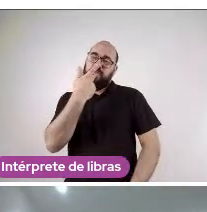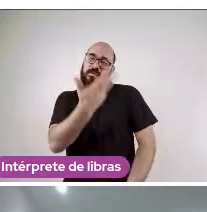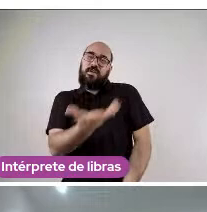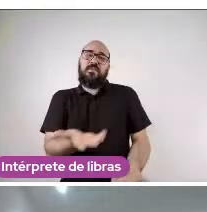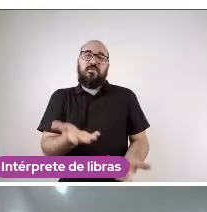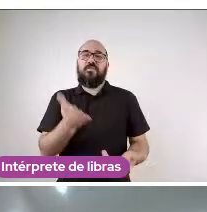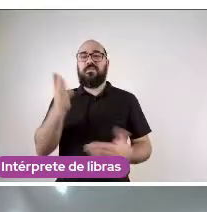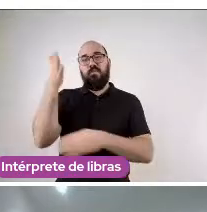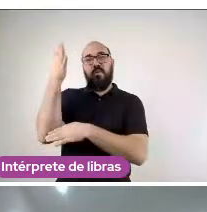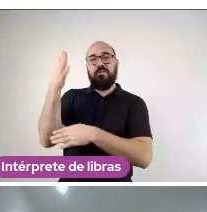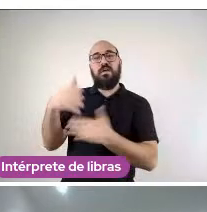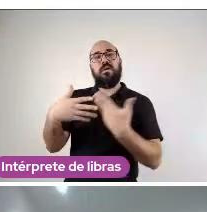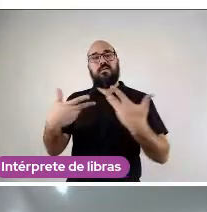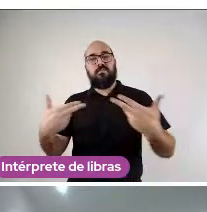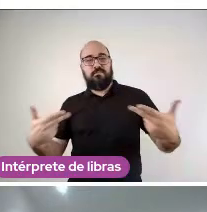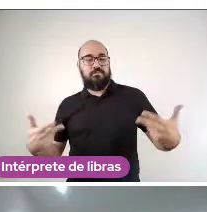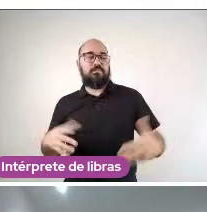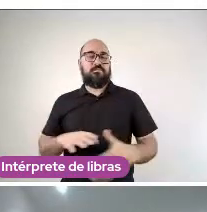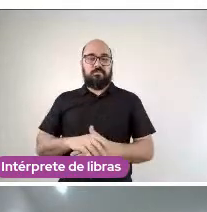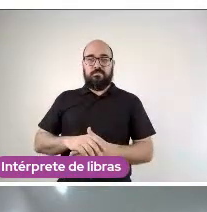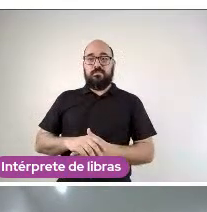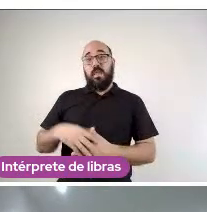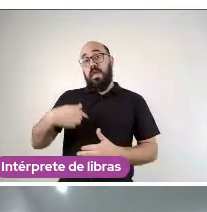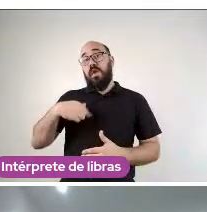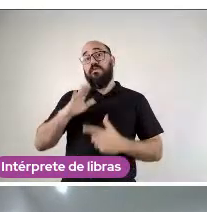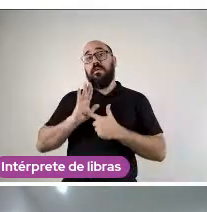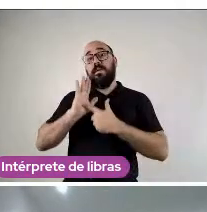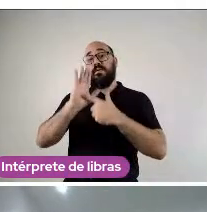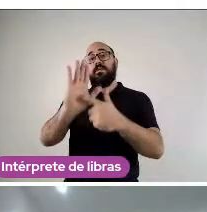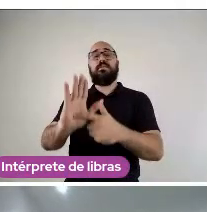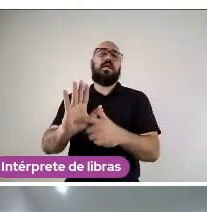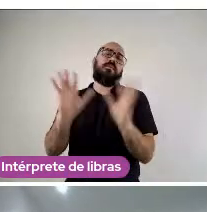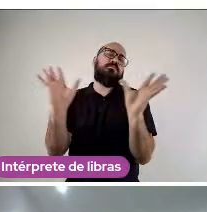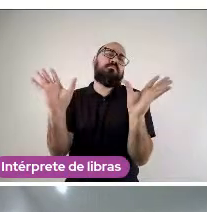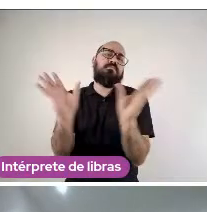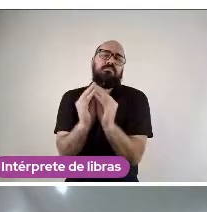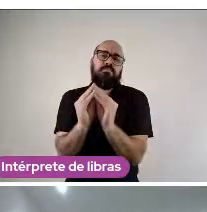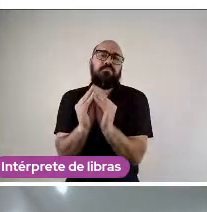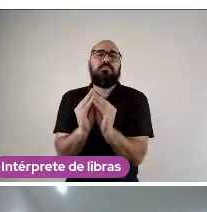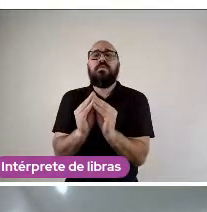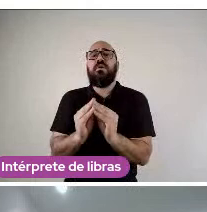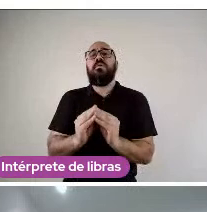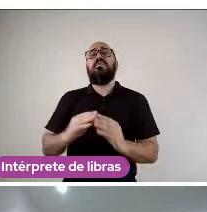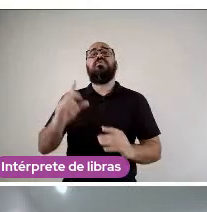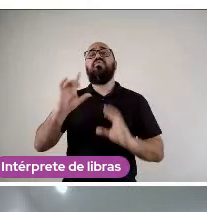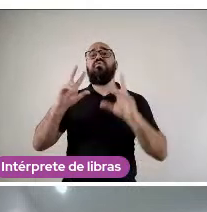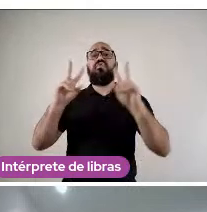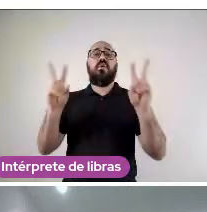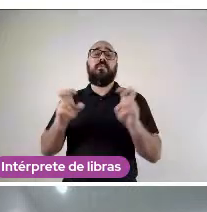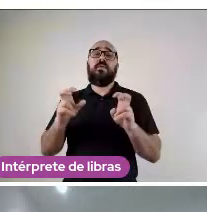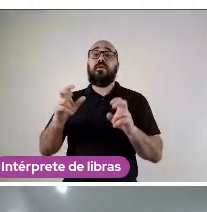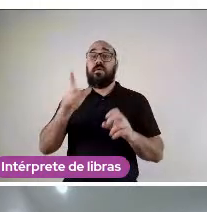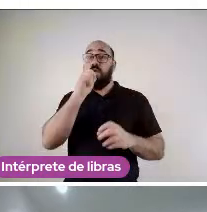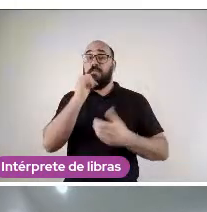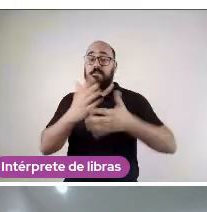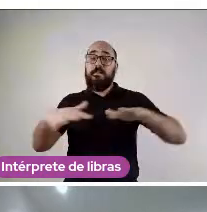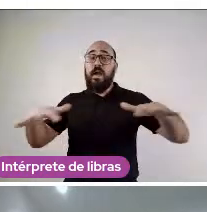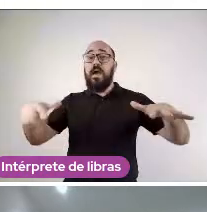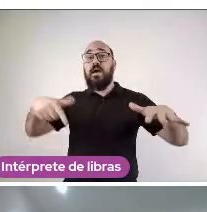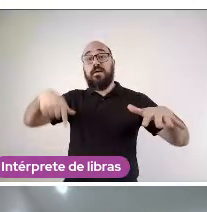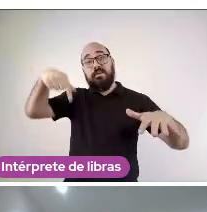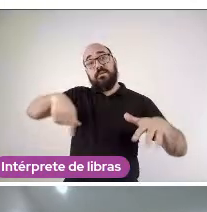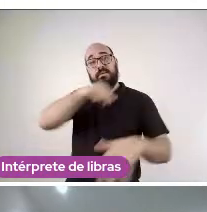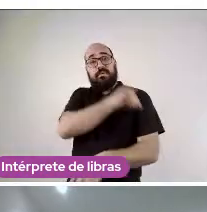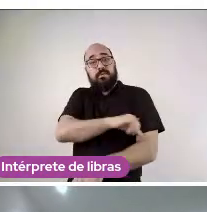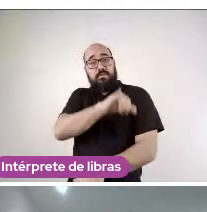outras palestras. Então, vou apresentar aqui um pouquinho mais sobre os ecossistemas marinhos da cidade do Rio de Janeiro. O